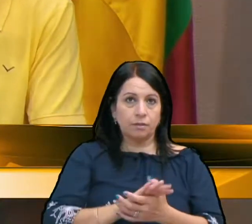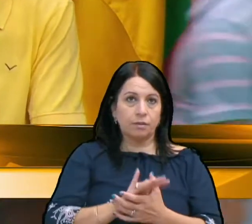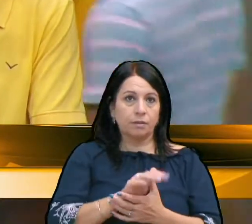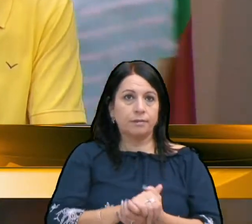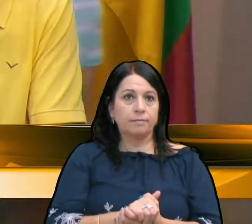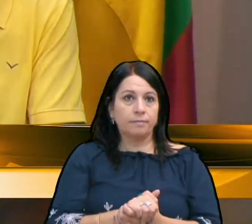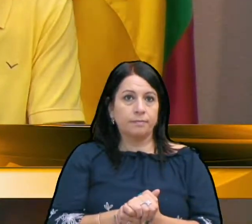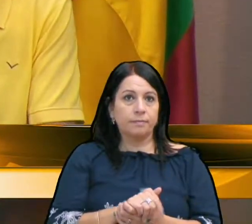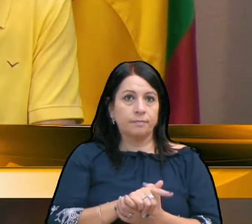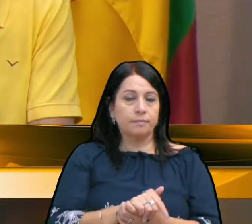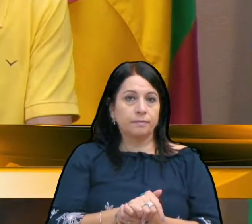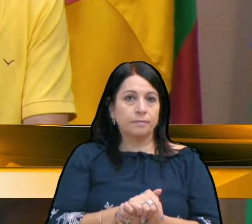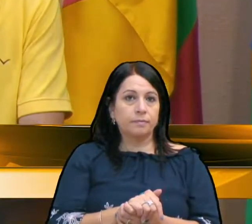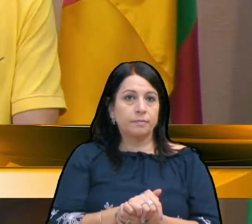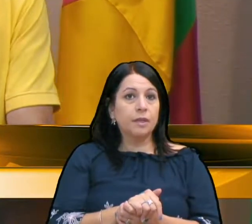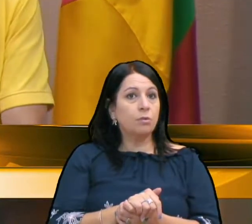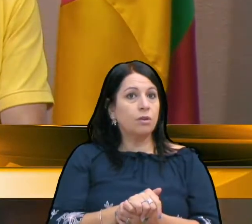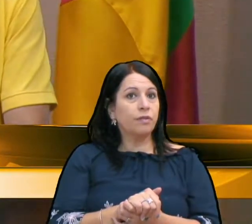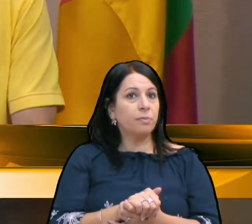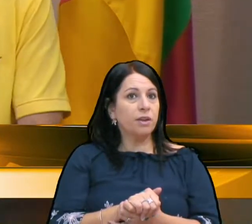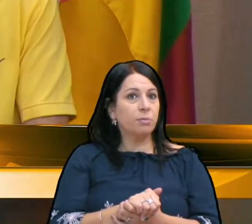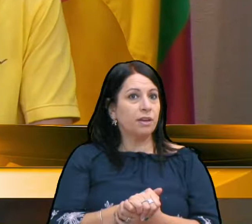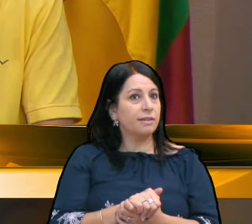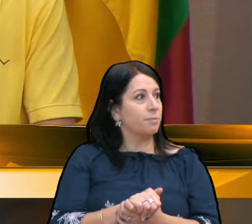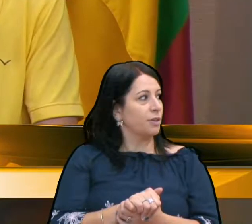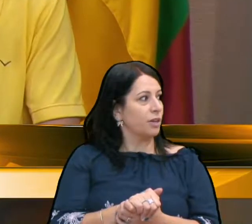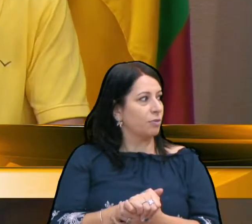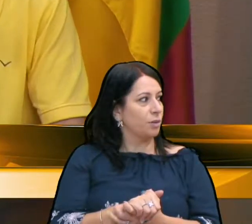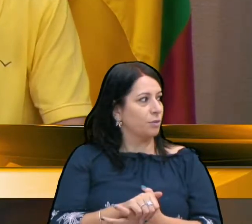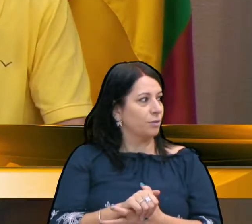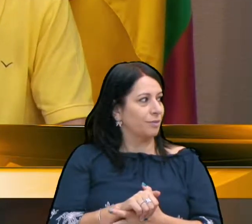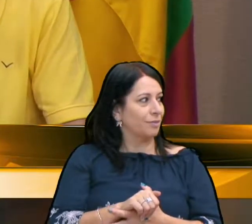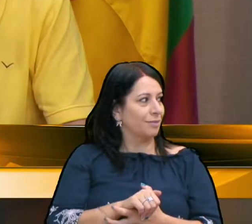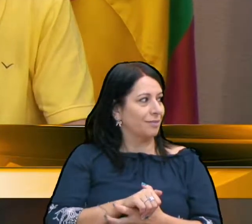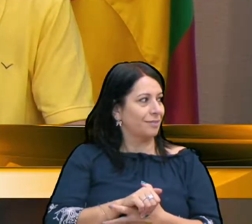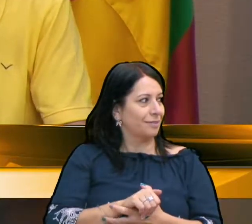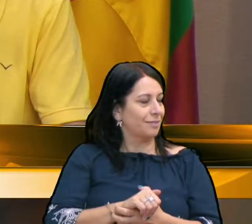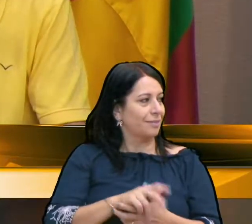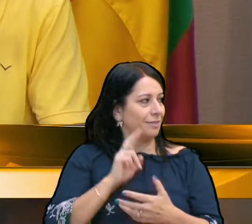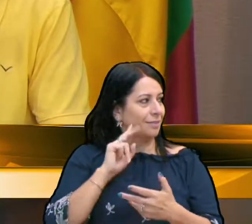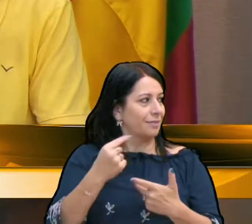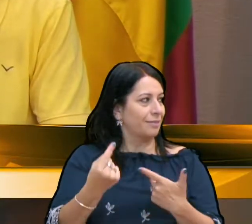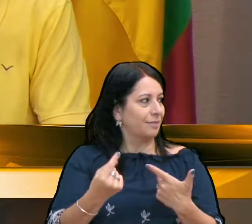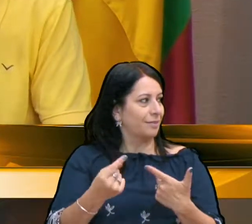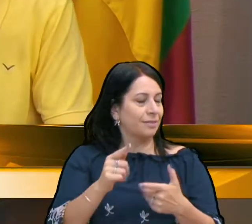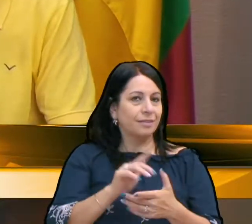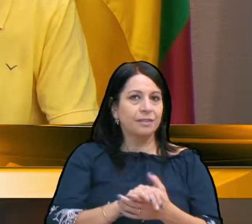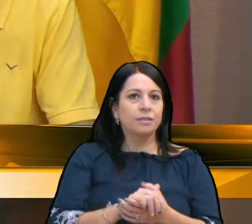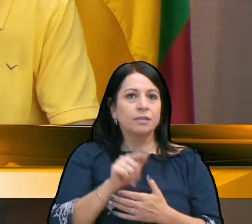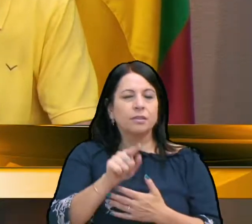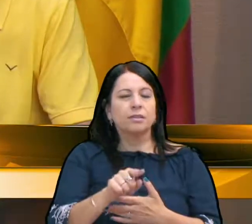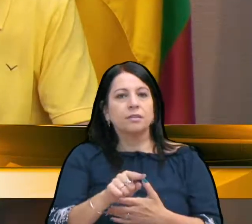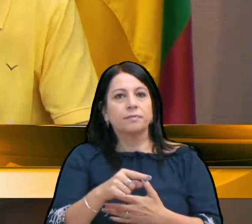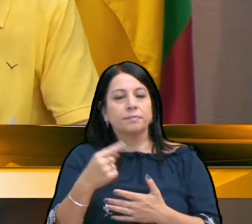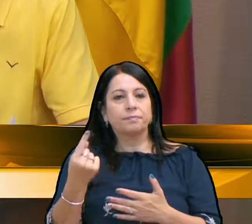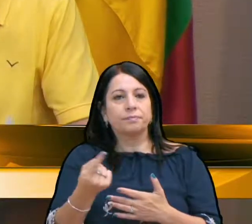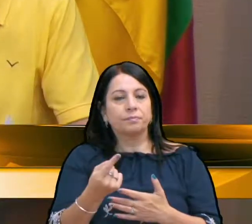é a constatação do que é urgente e tem que ser mudado para